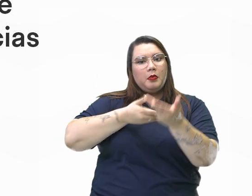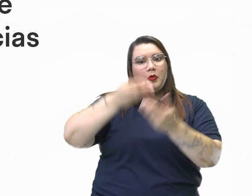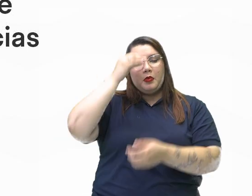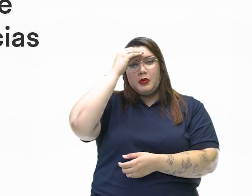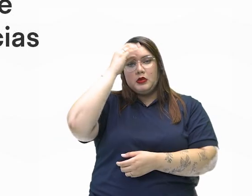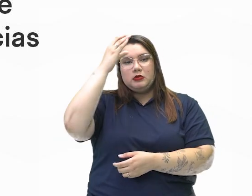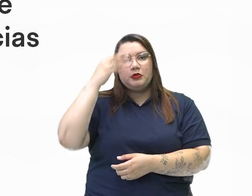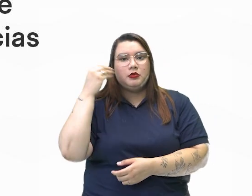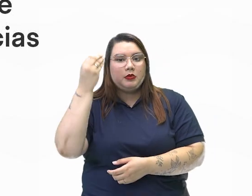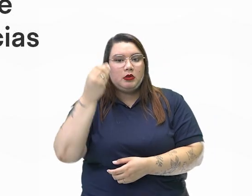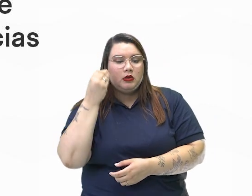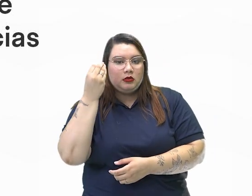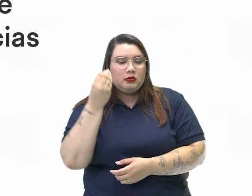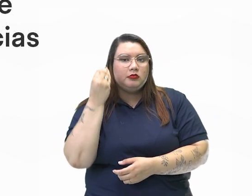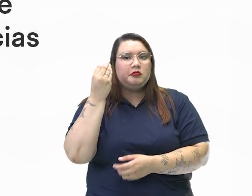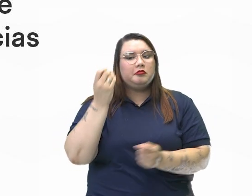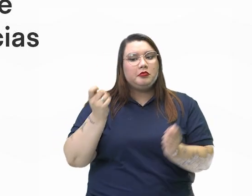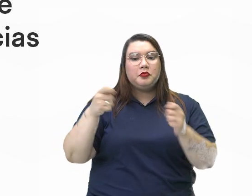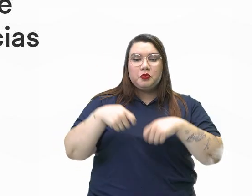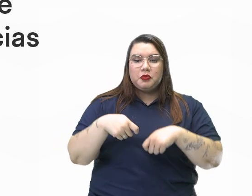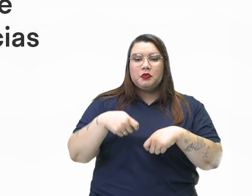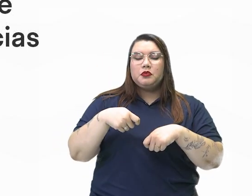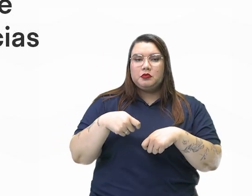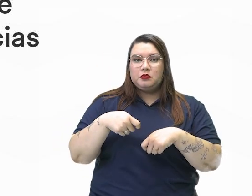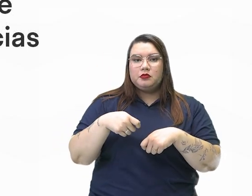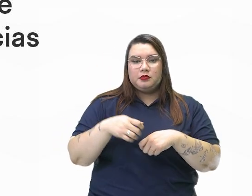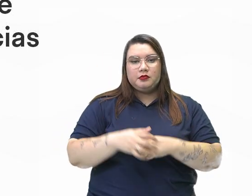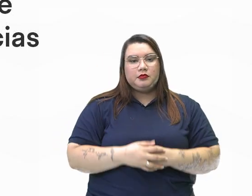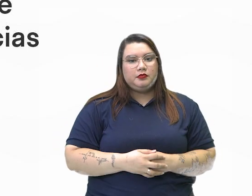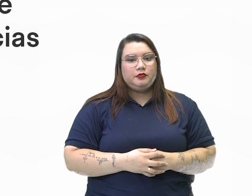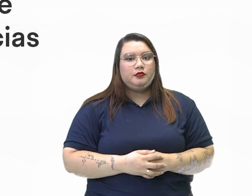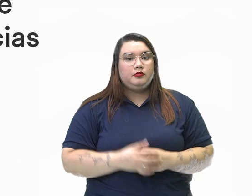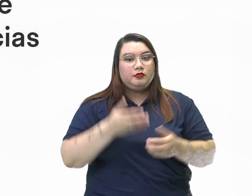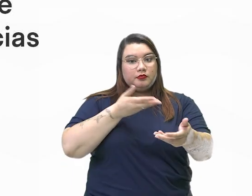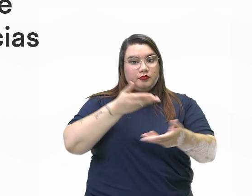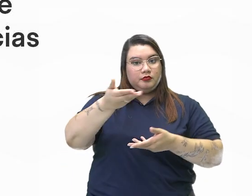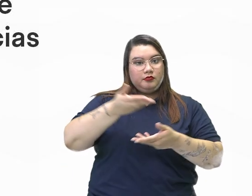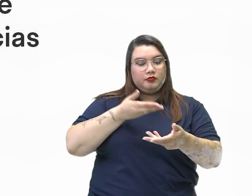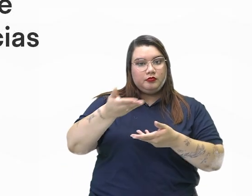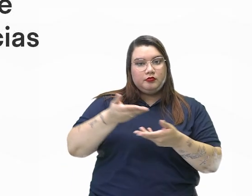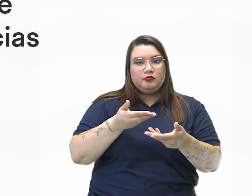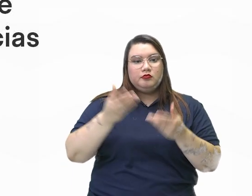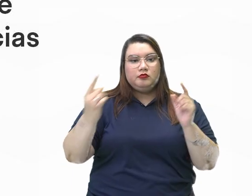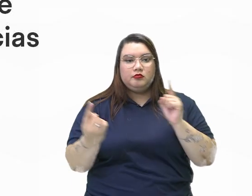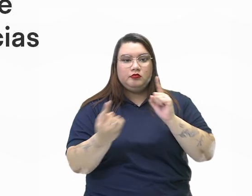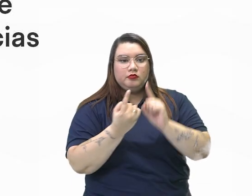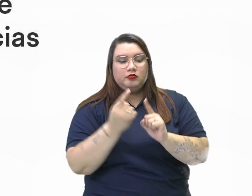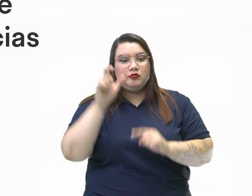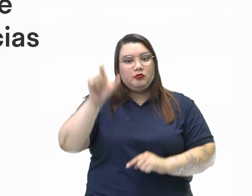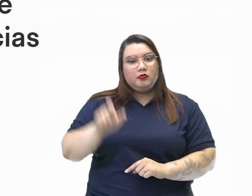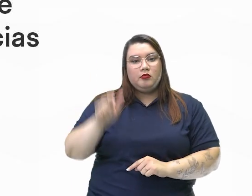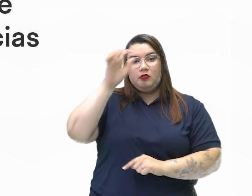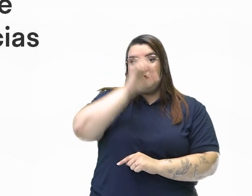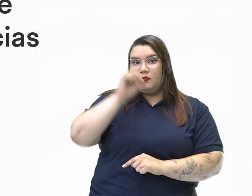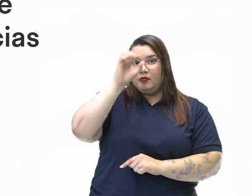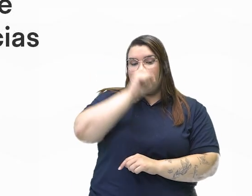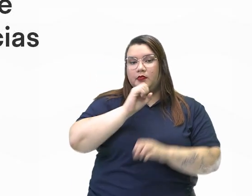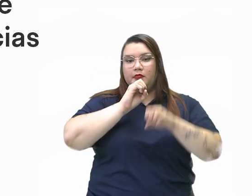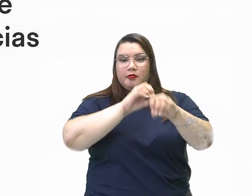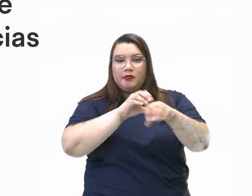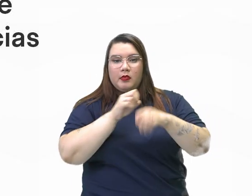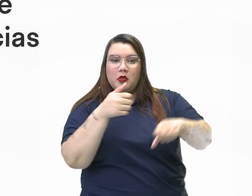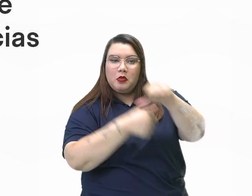espaços de partilha de saberes, ou seja, a gente partilha o que a gente sabe. Ao interagir com o outro, o